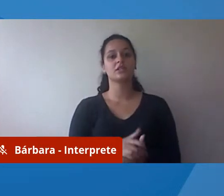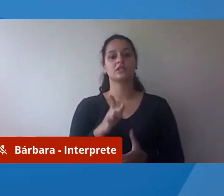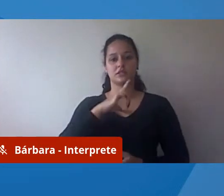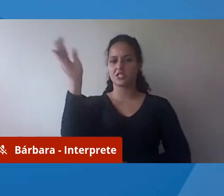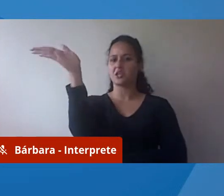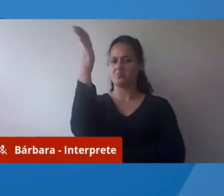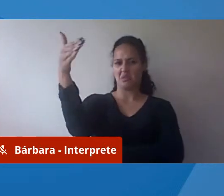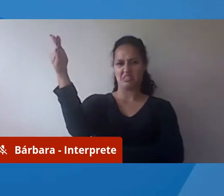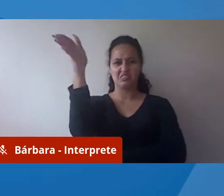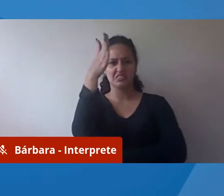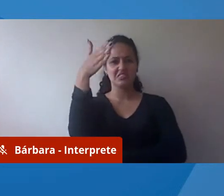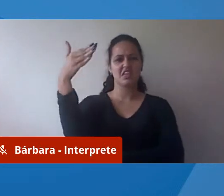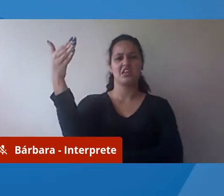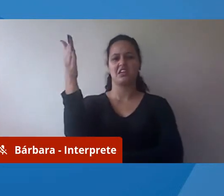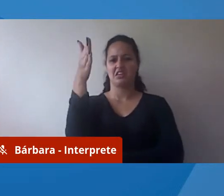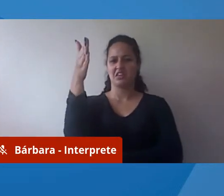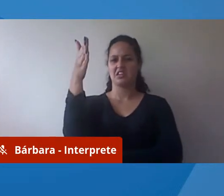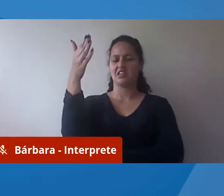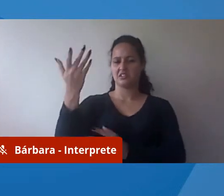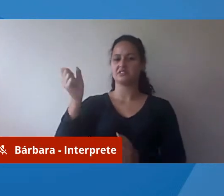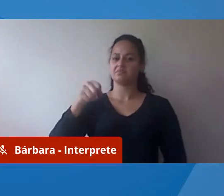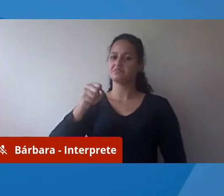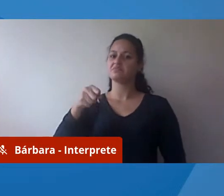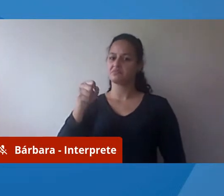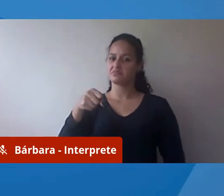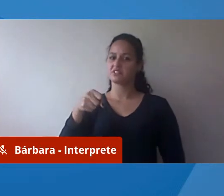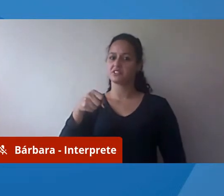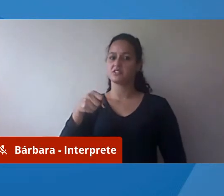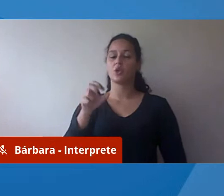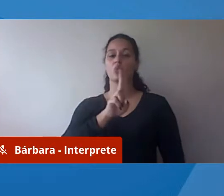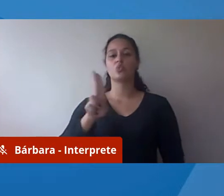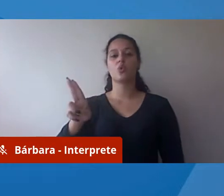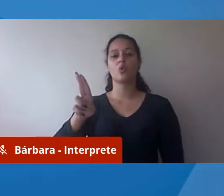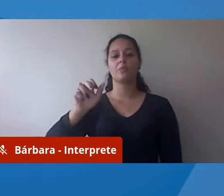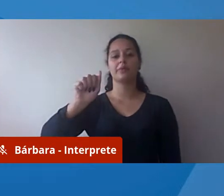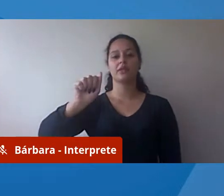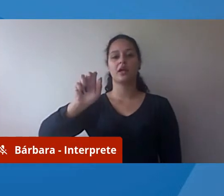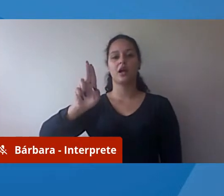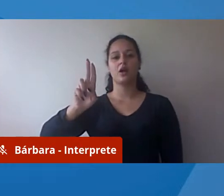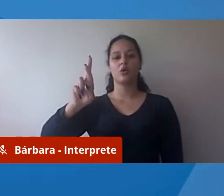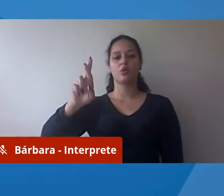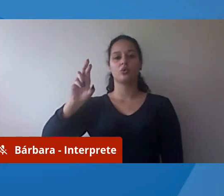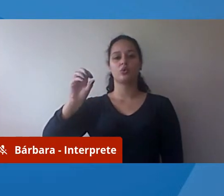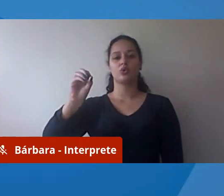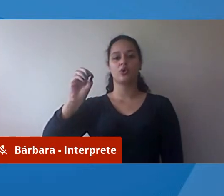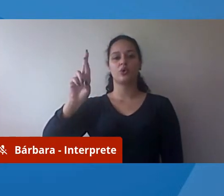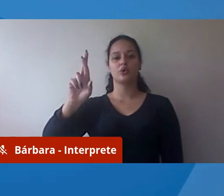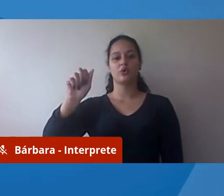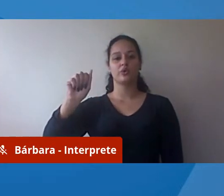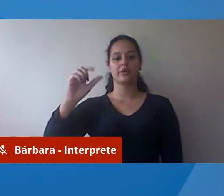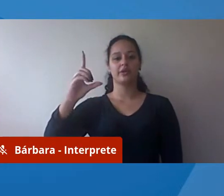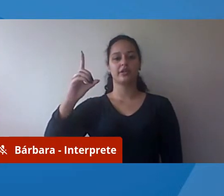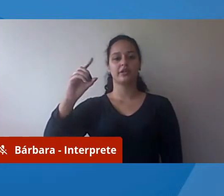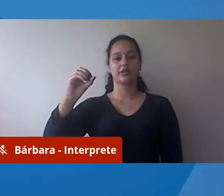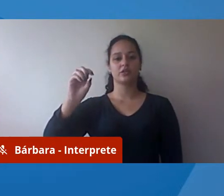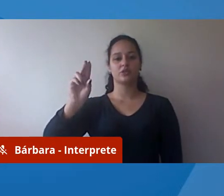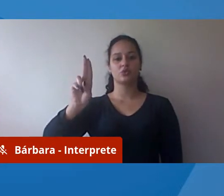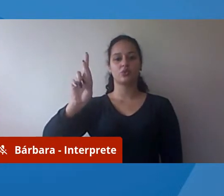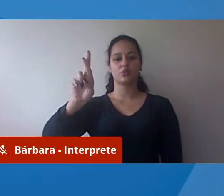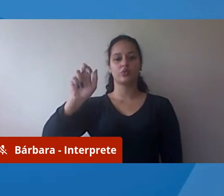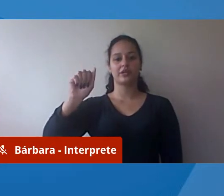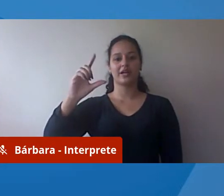nazista, enfim, o partido chamava Aurora Dourada. Né? Bom, partido